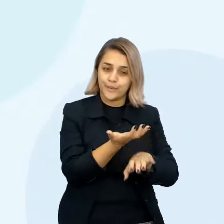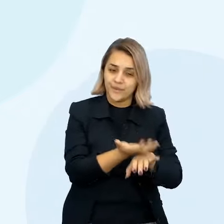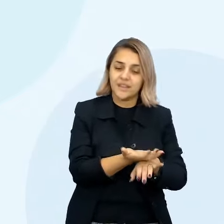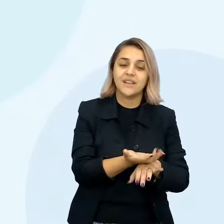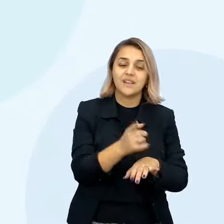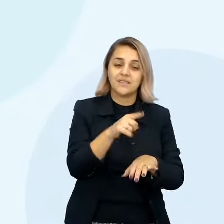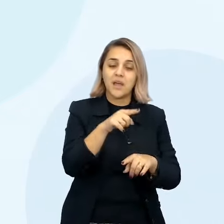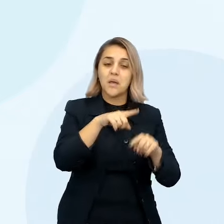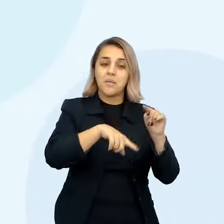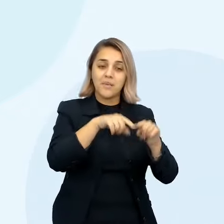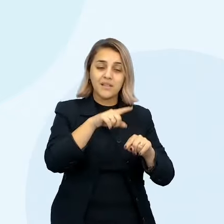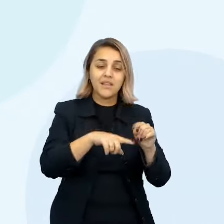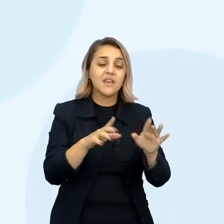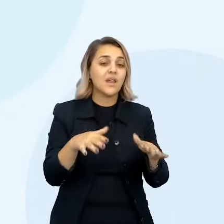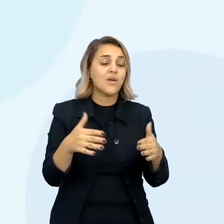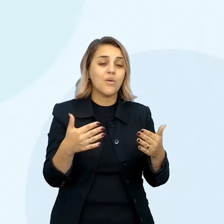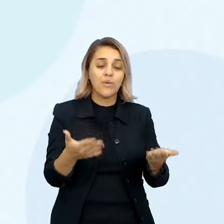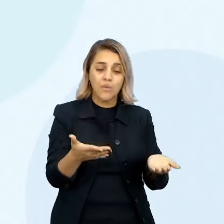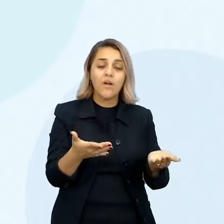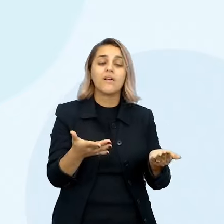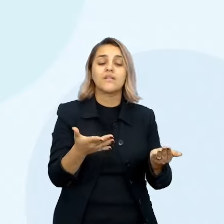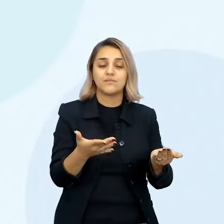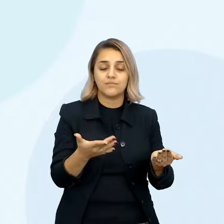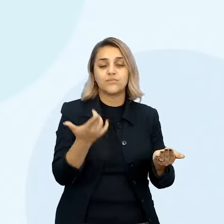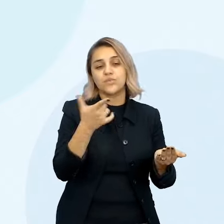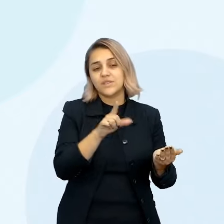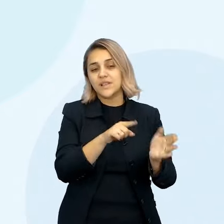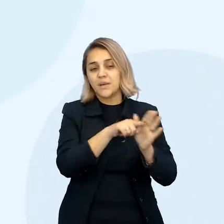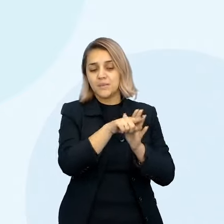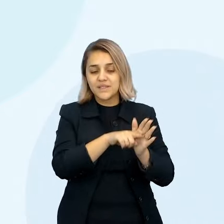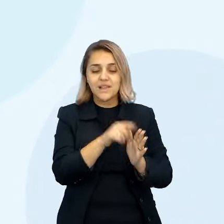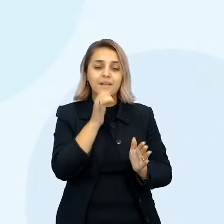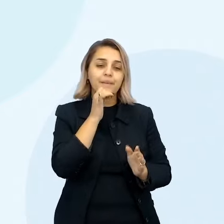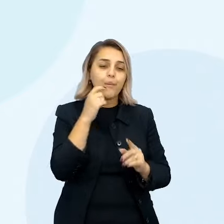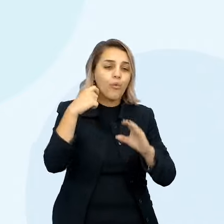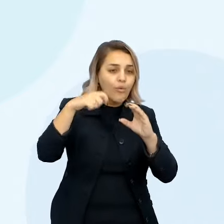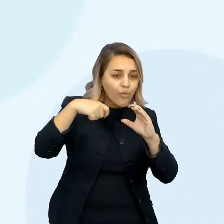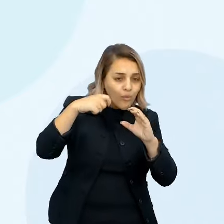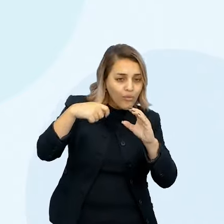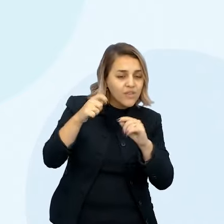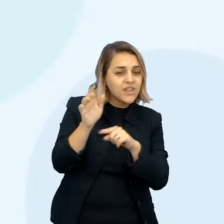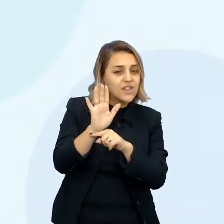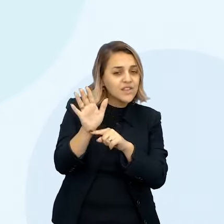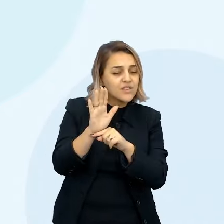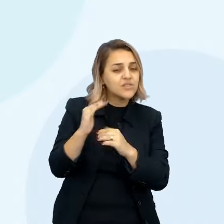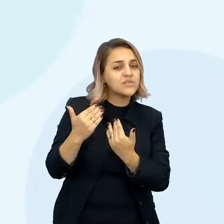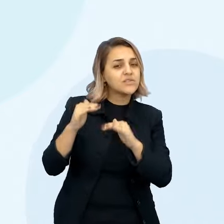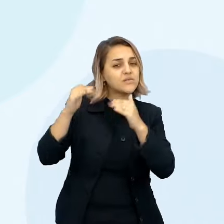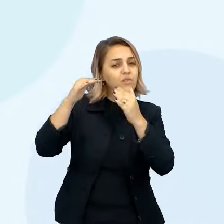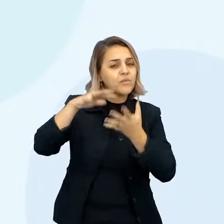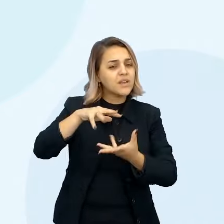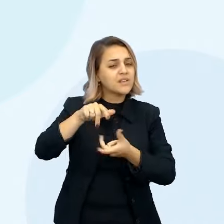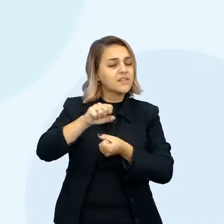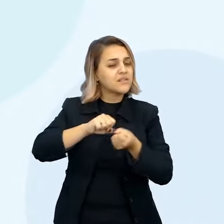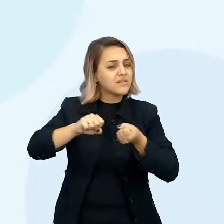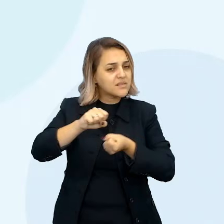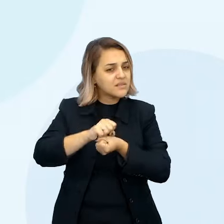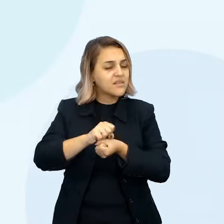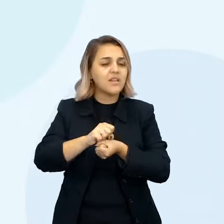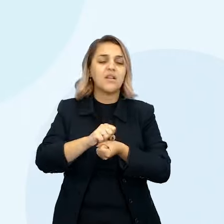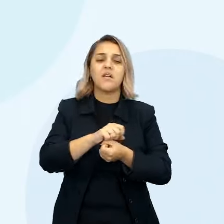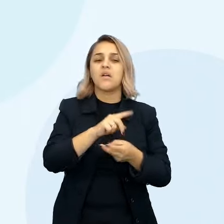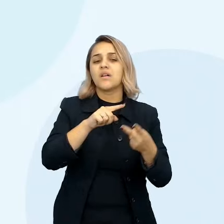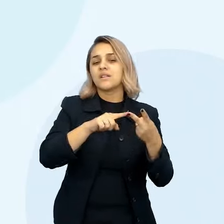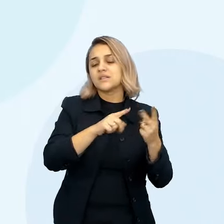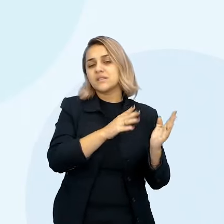que pode ser trabalhado em cada estação. Então, um vídeo, por exemplo, sobre o desenvolvimento sustentável, Na segunda